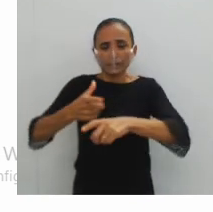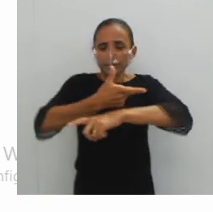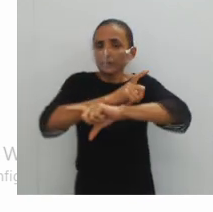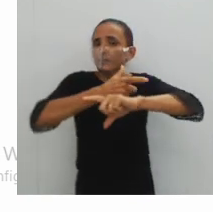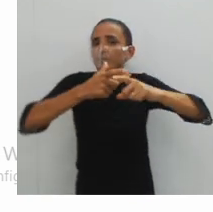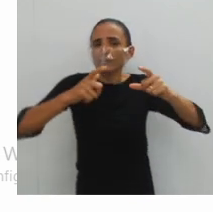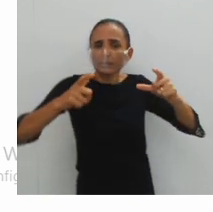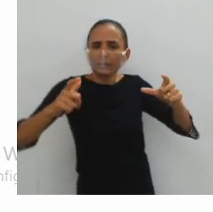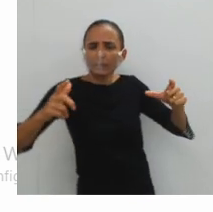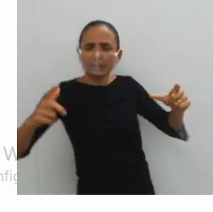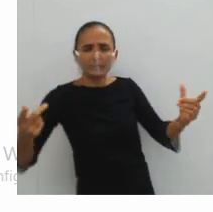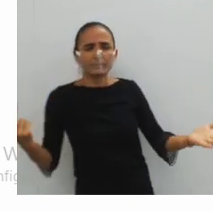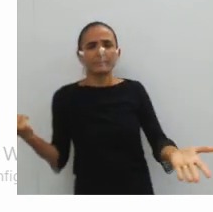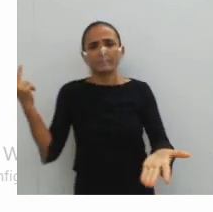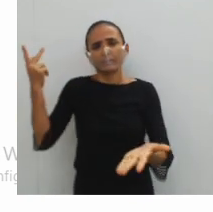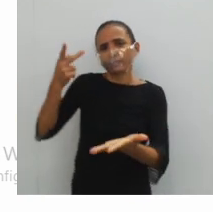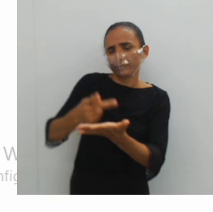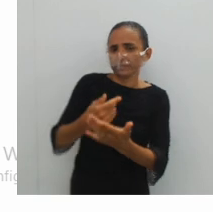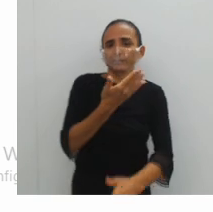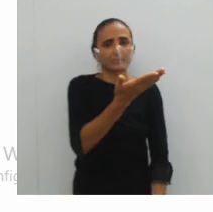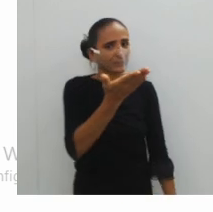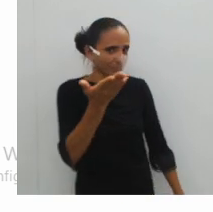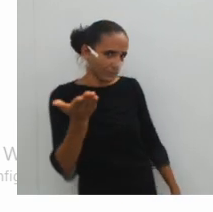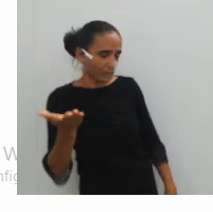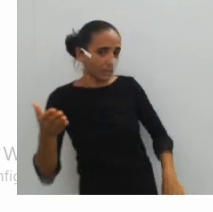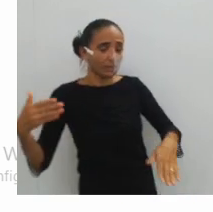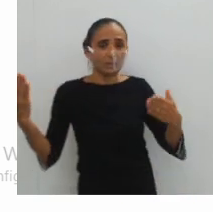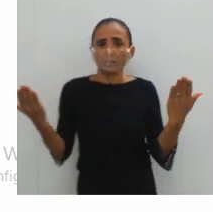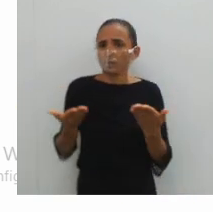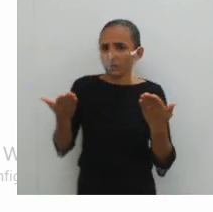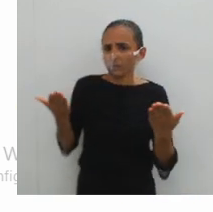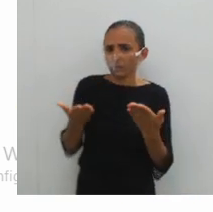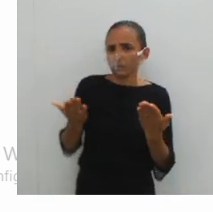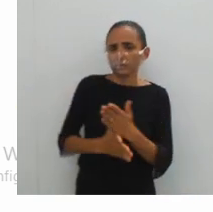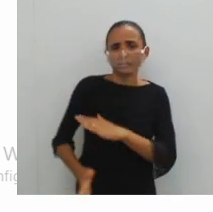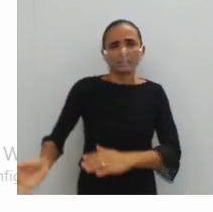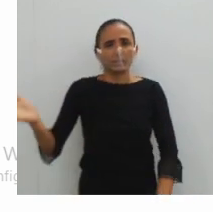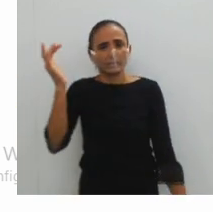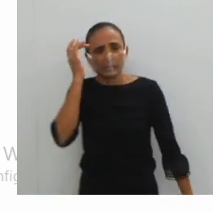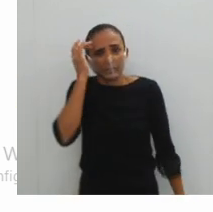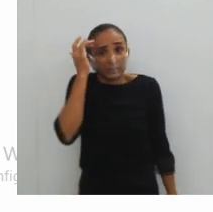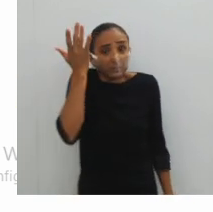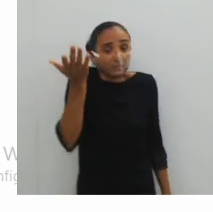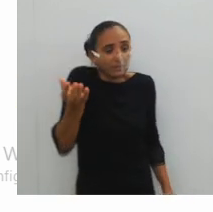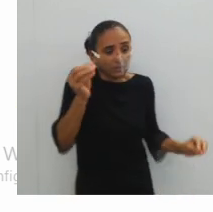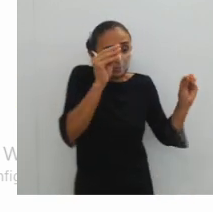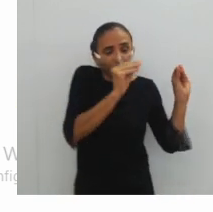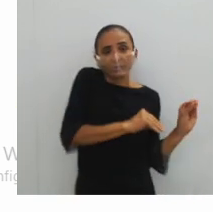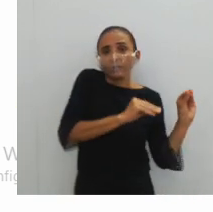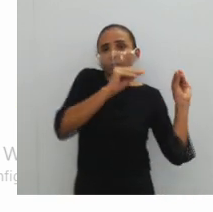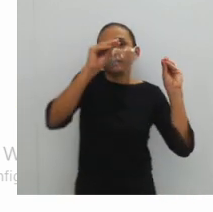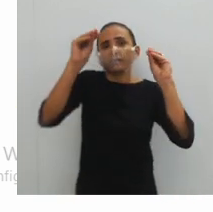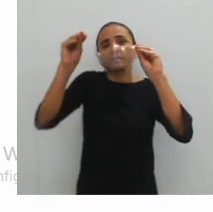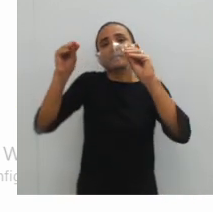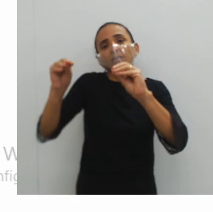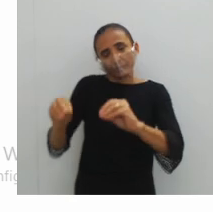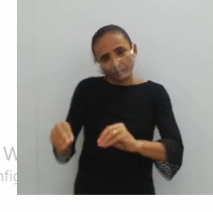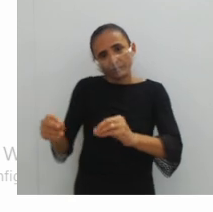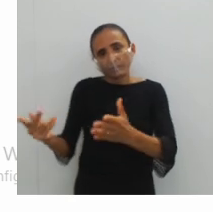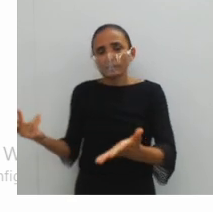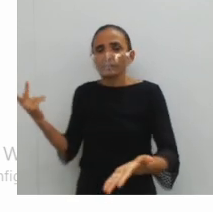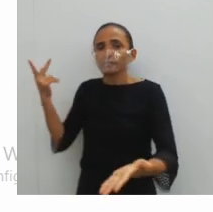se consolidado, tá, gente? Então, hoje é muito mais fácil migrar do que